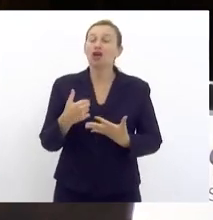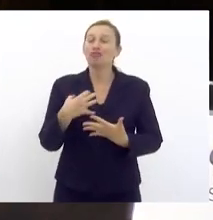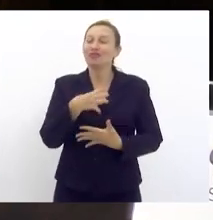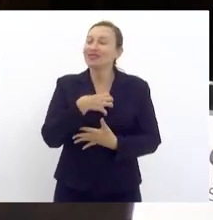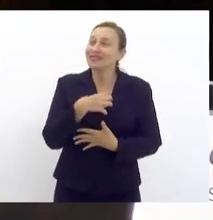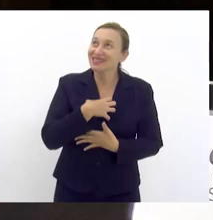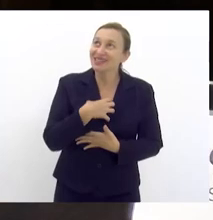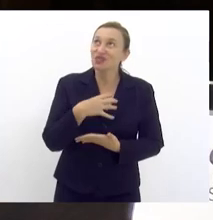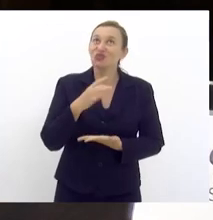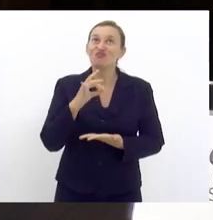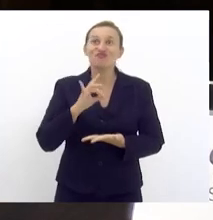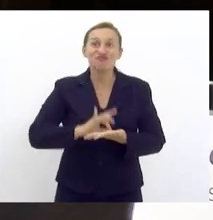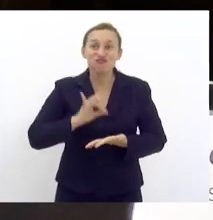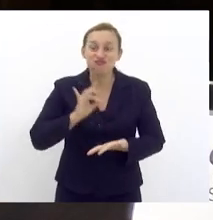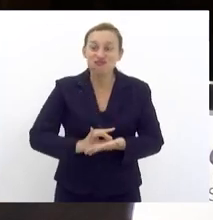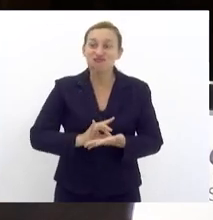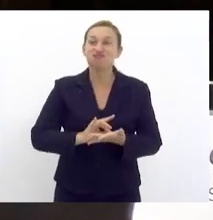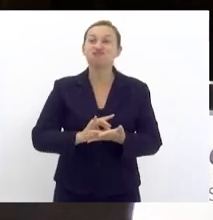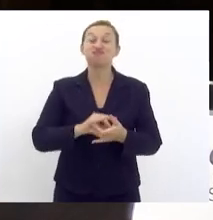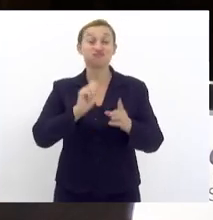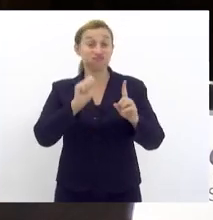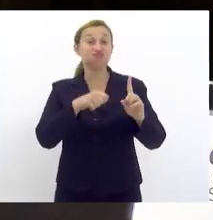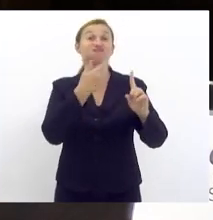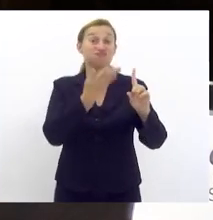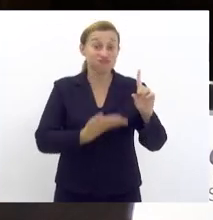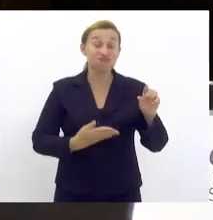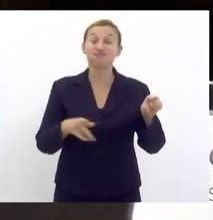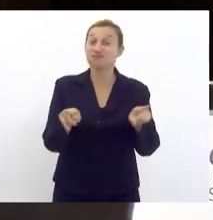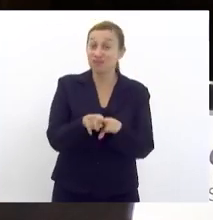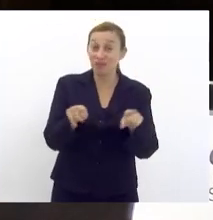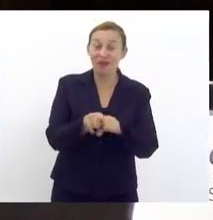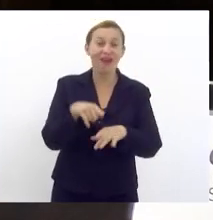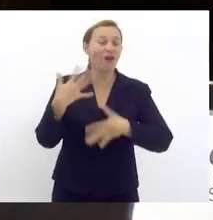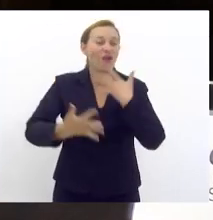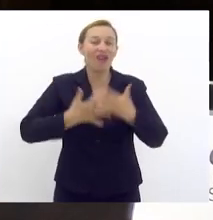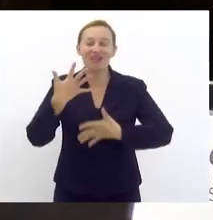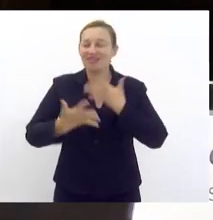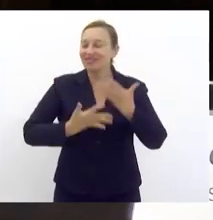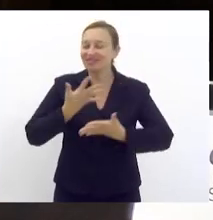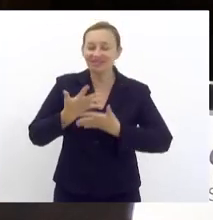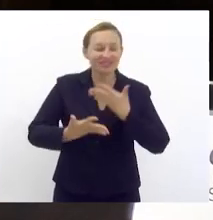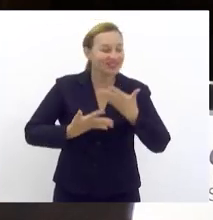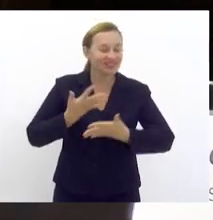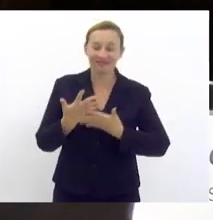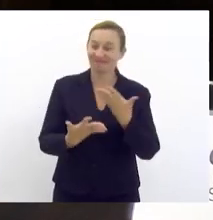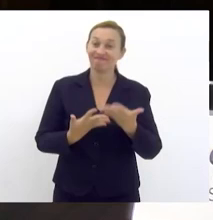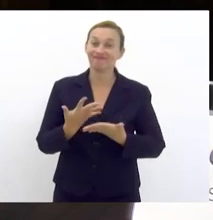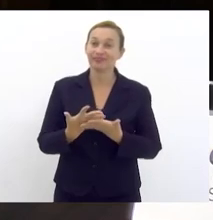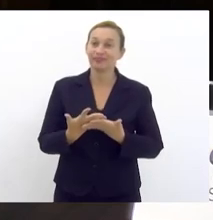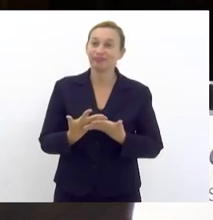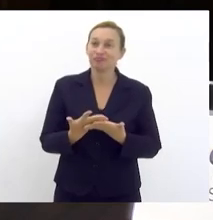sinto verdadeiramente também homenageado, tá? É uma alegria muito grande. E,